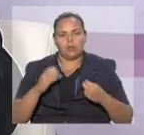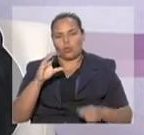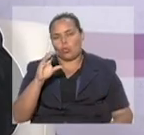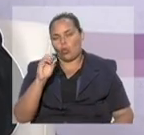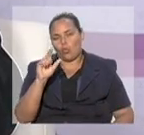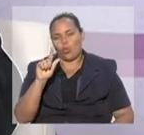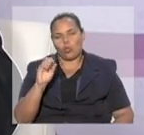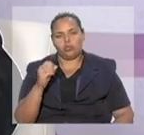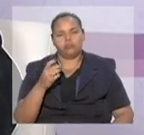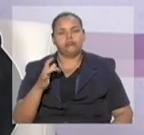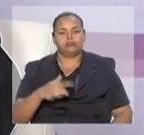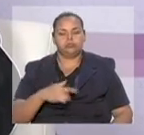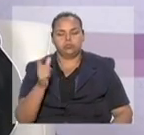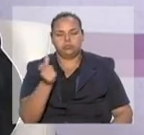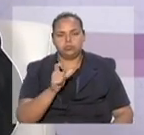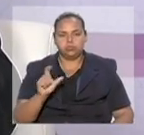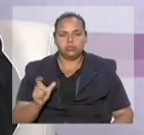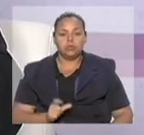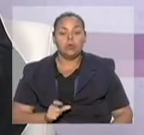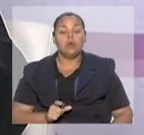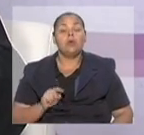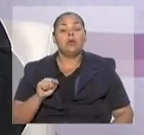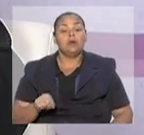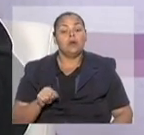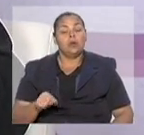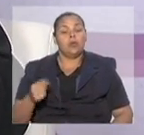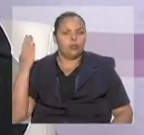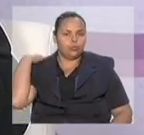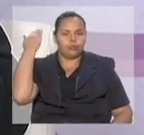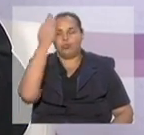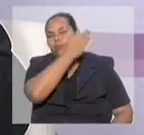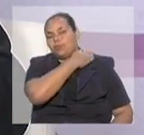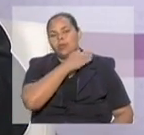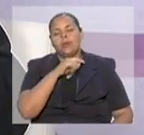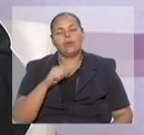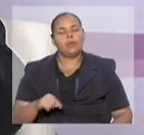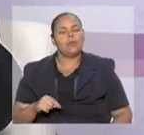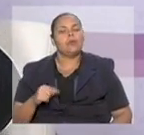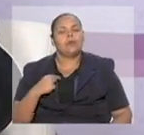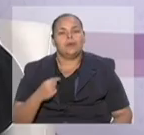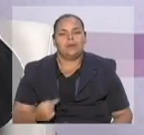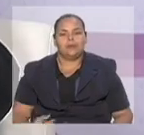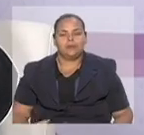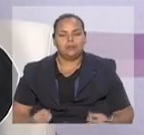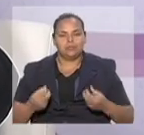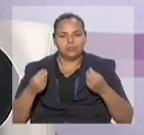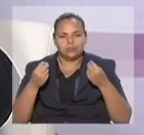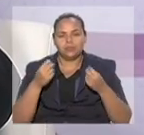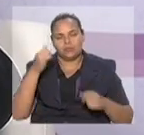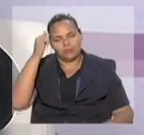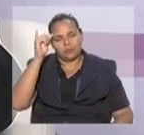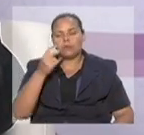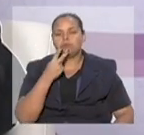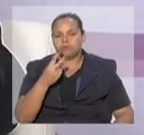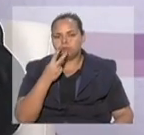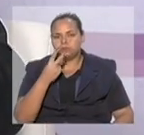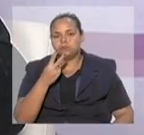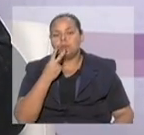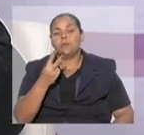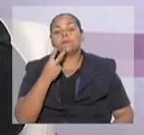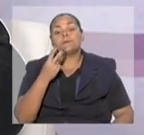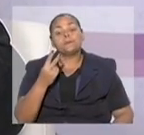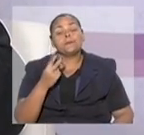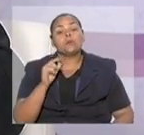diversas formas de tratamento, mas o câncer de pulmão é um câncer silencioso e a prevenção nesse caso é o que mais faz diferença, ou seja, evitar o tabagismo,